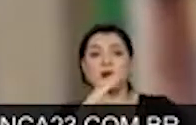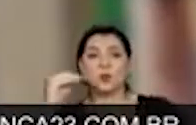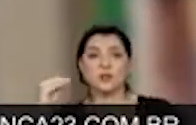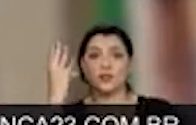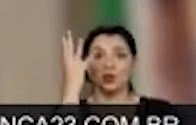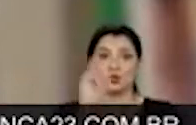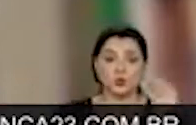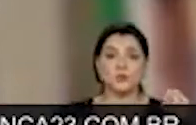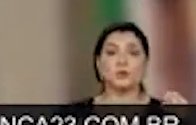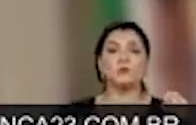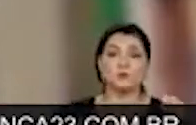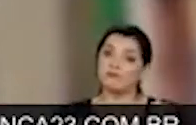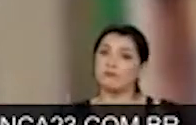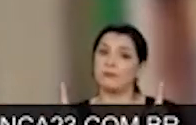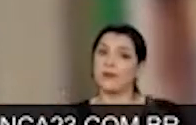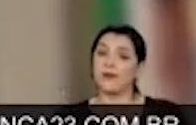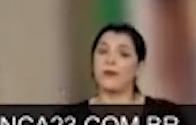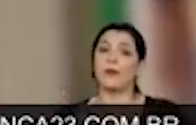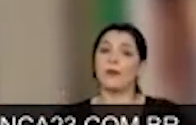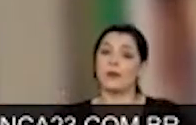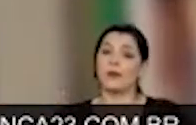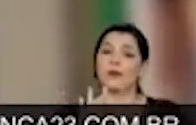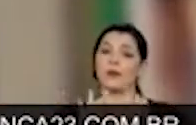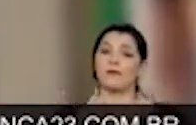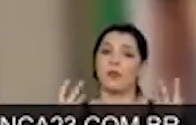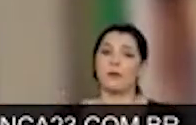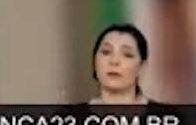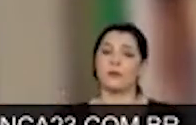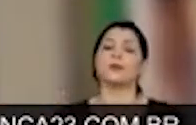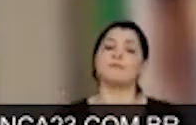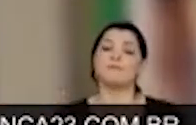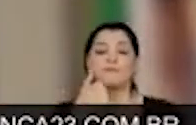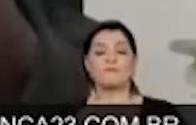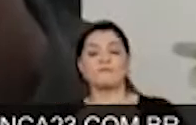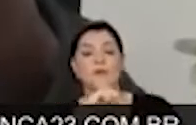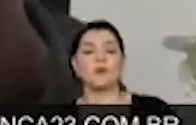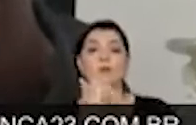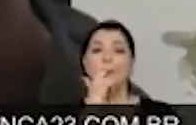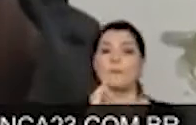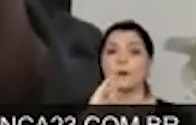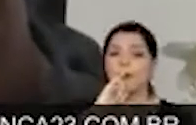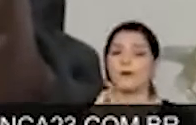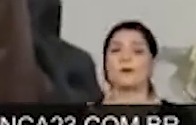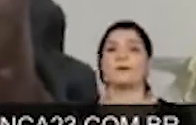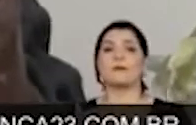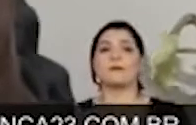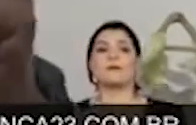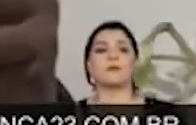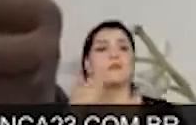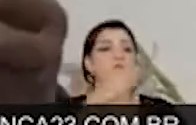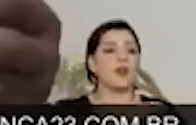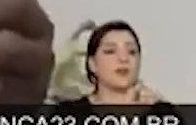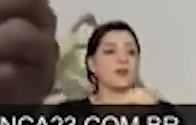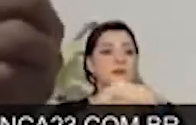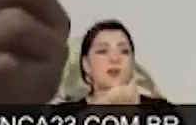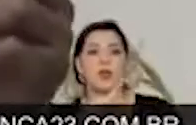adolescentes que desaparecem são os próprios familiares. São mães e pais que vão até o